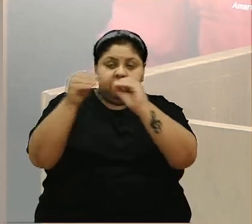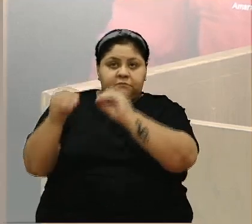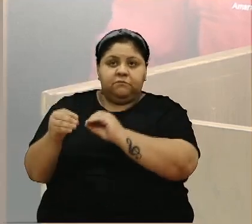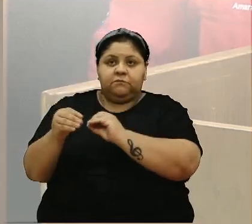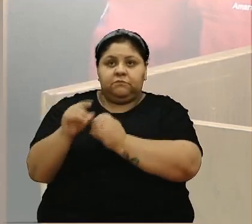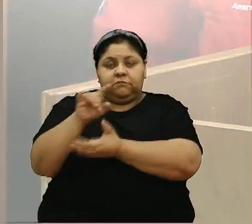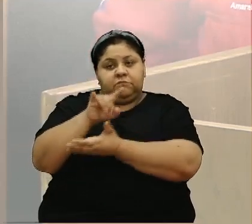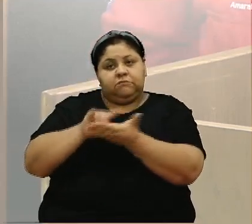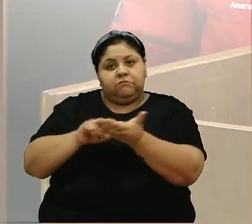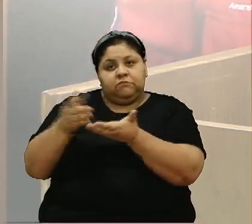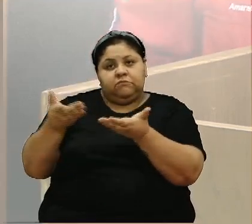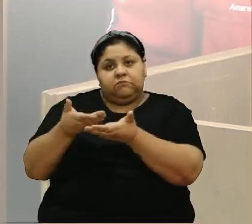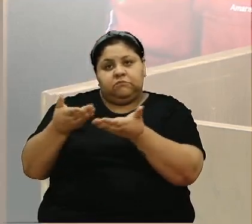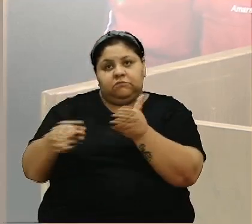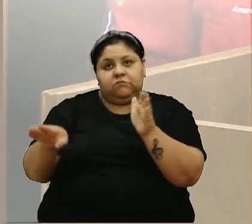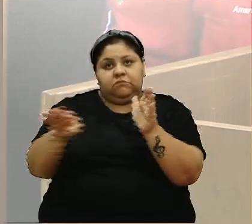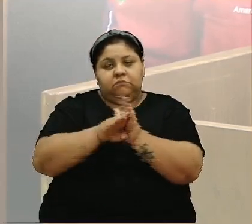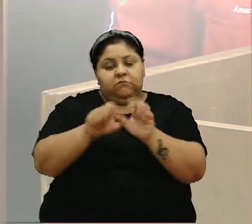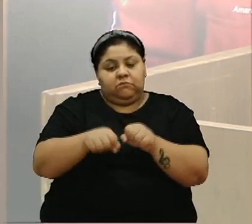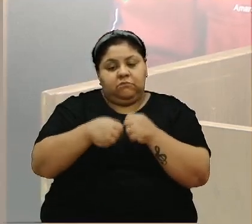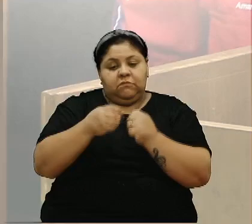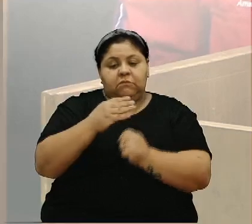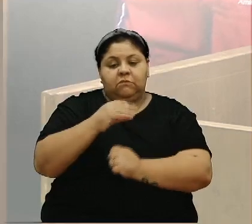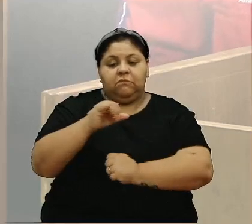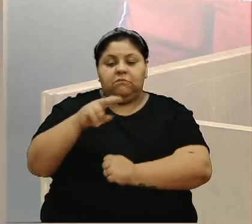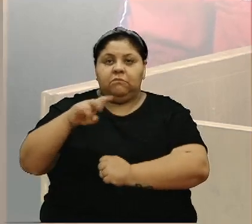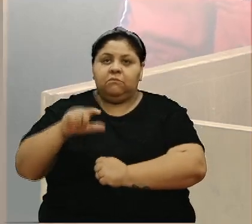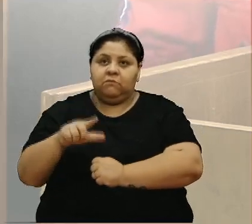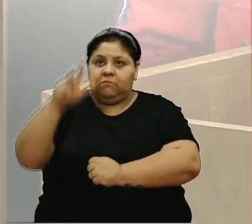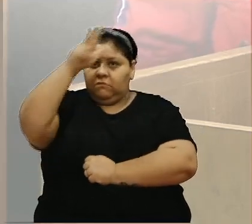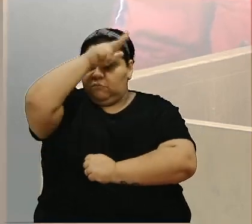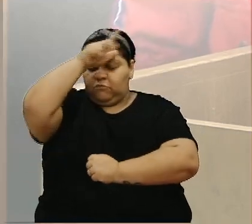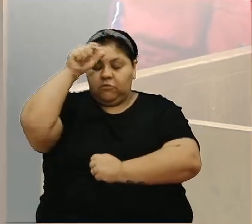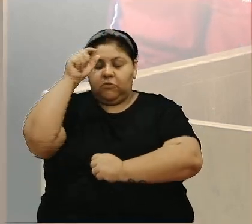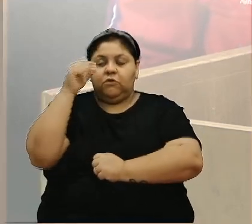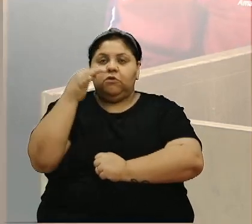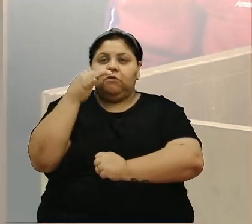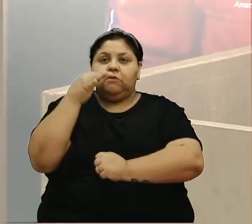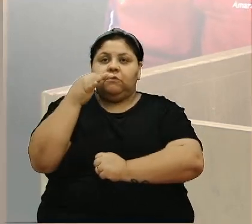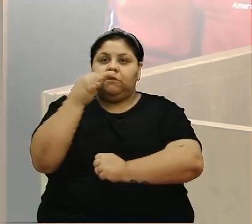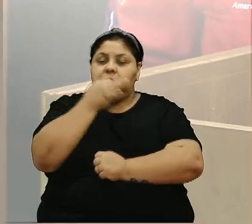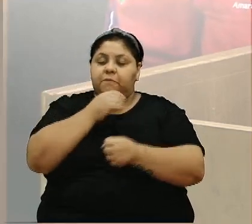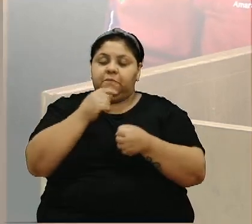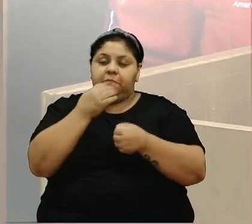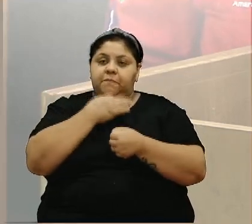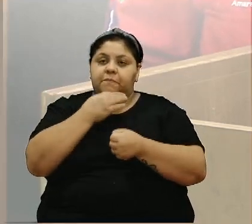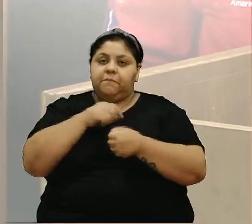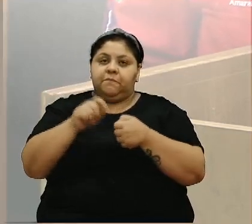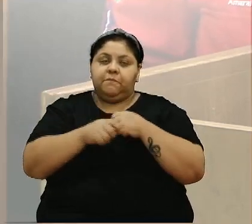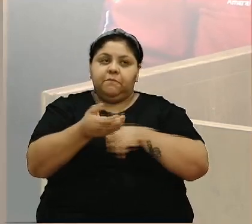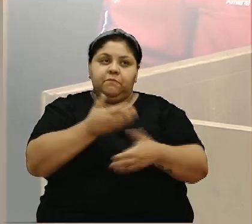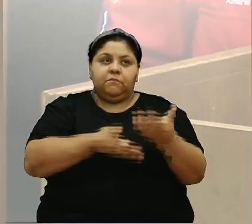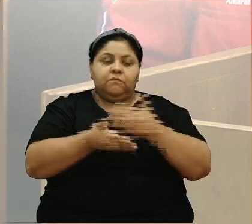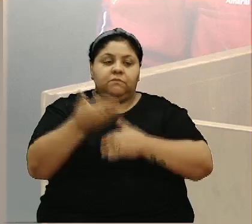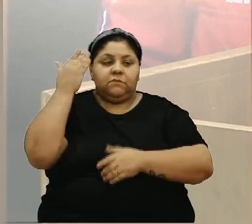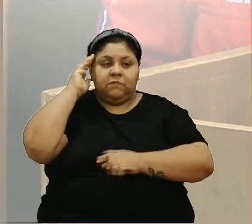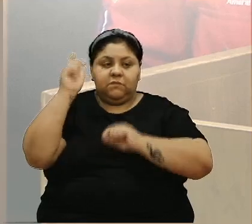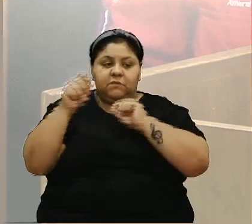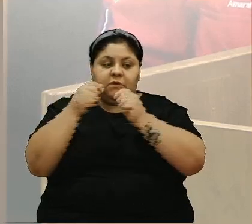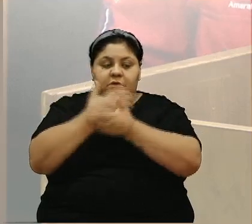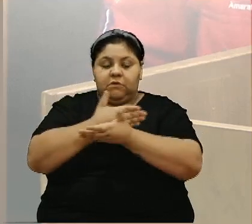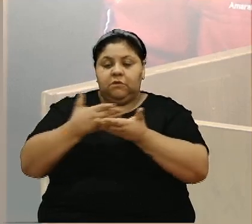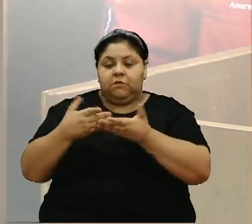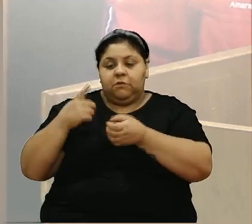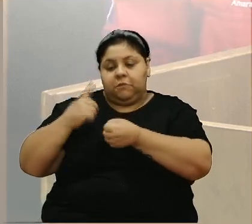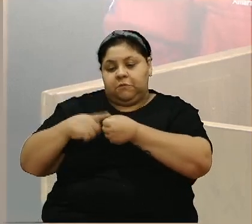esses documentos já chegam na mão da Defesa Civil e do prefeito da cidade onde a gente está fazendo atendimento, para ele saber quem está entrando dentro da